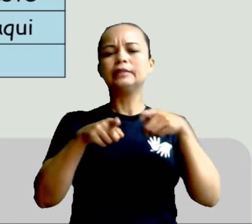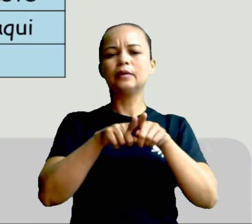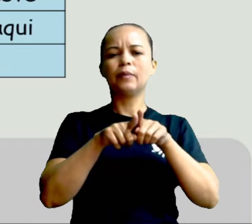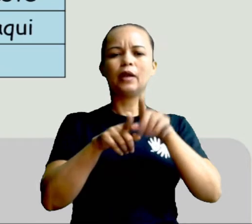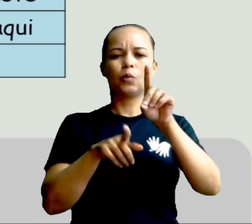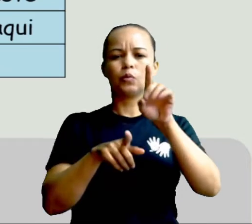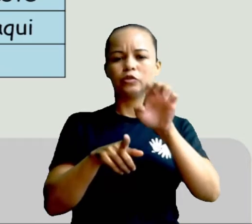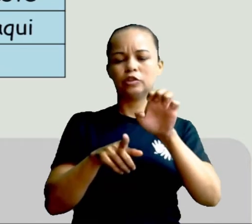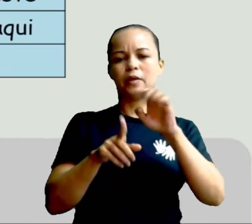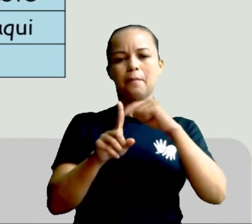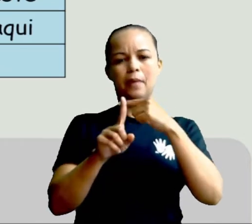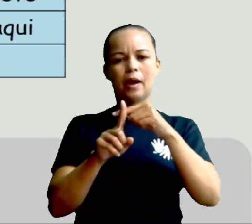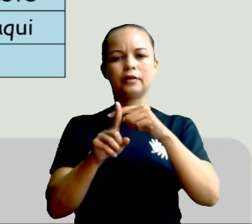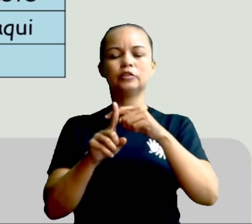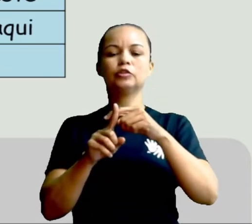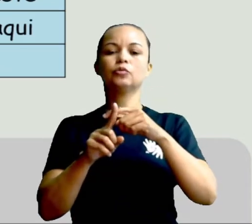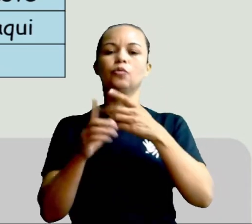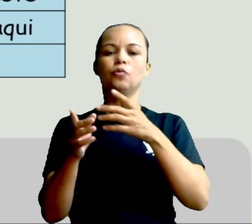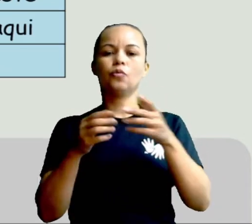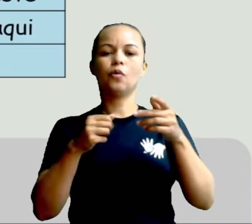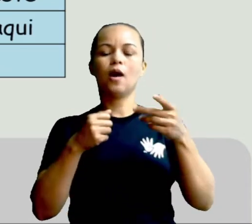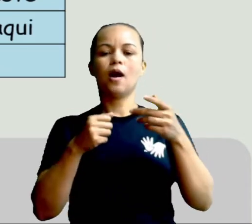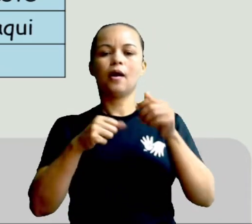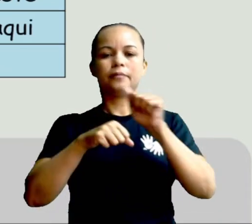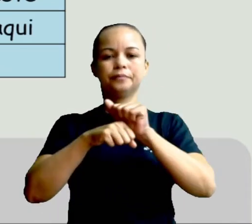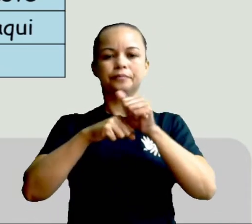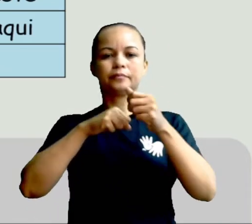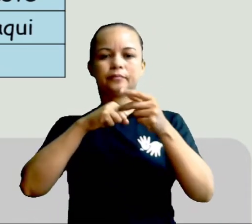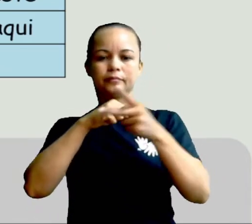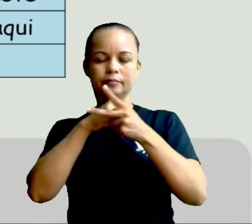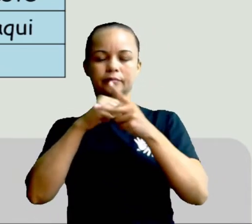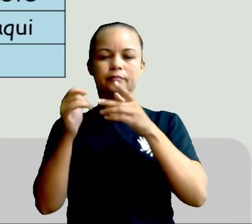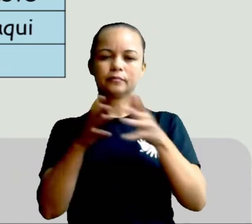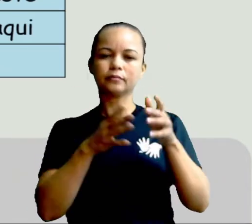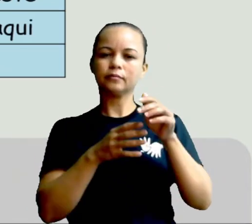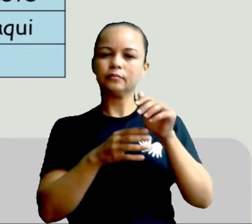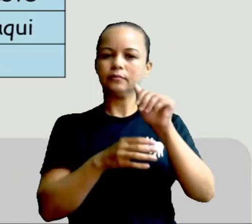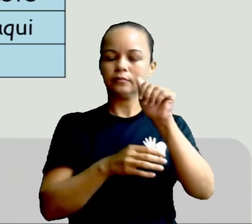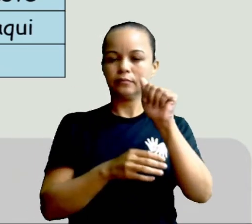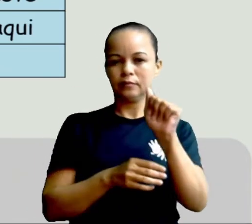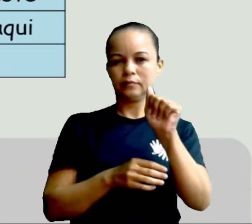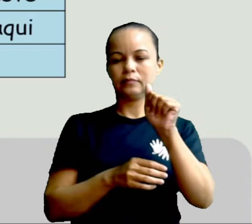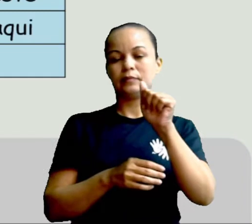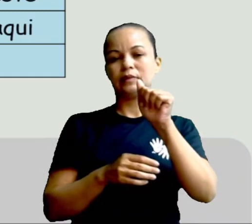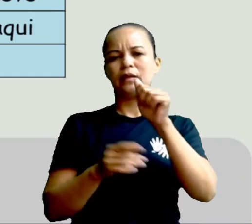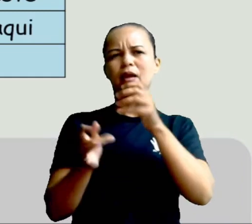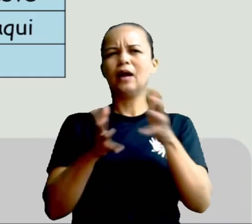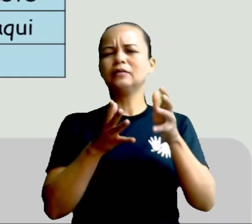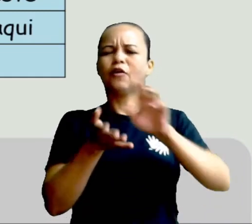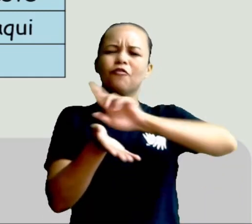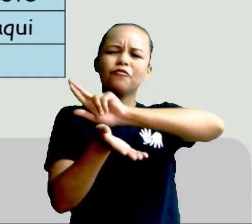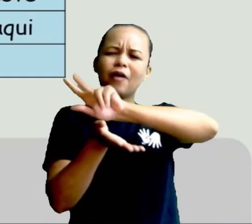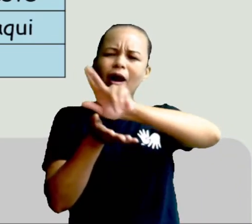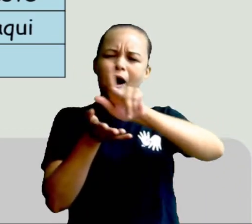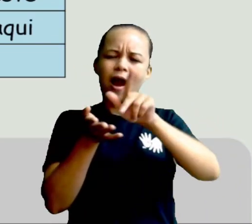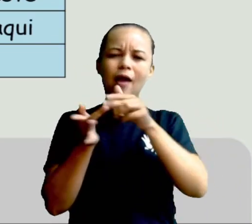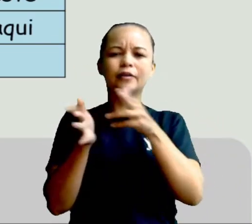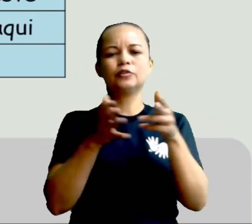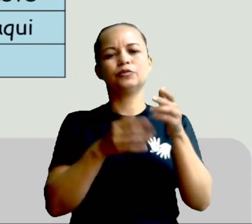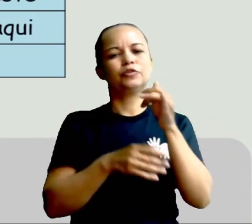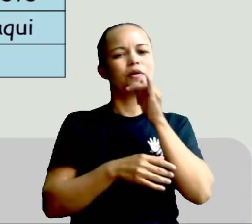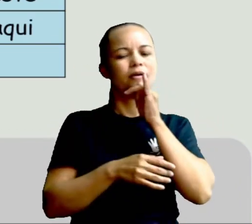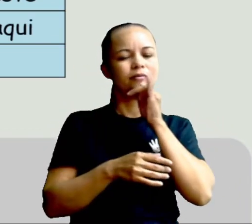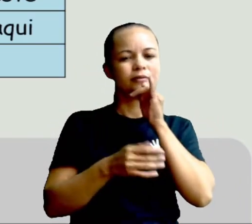o advérbio aqui e pelo, ó, per mais artigo o. Temos bastante